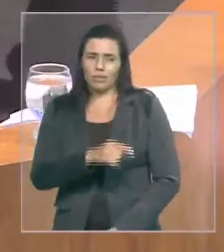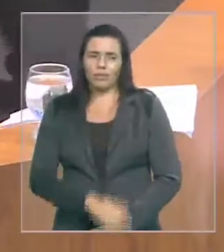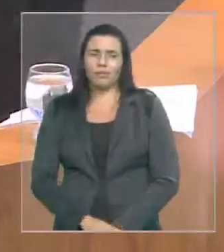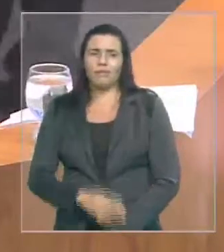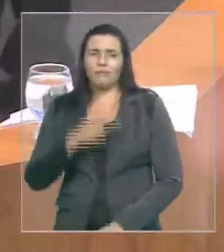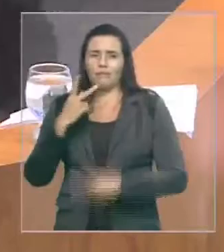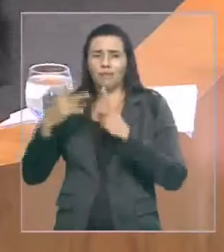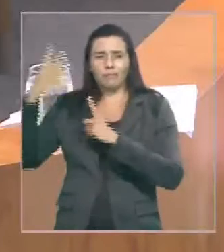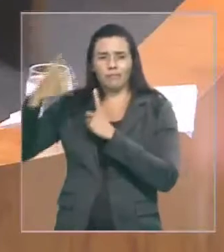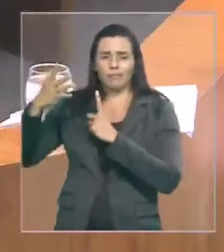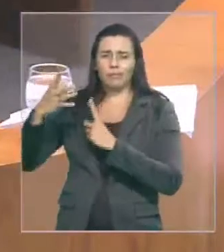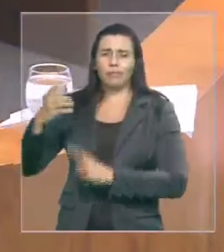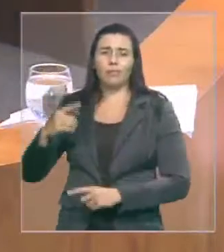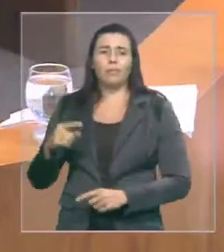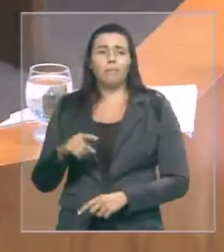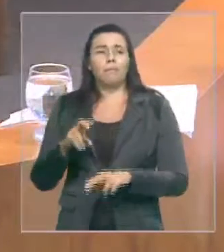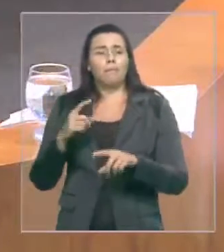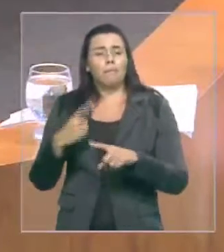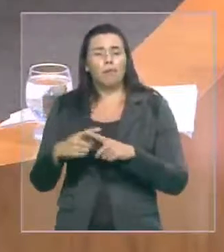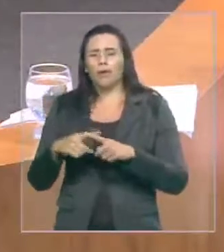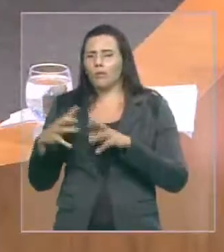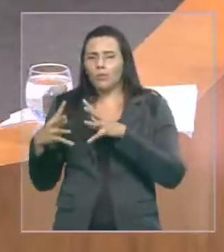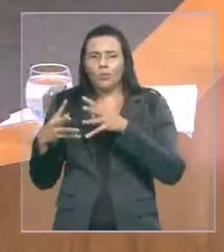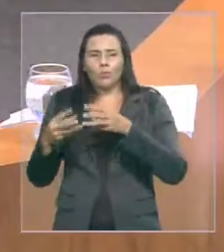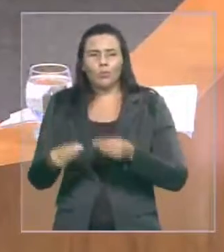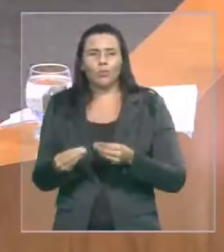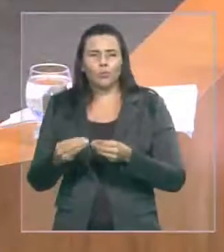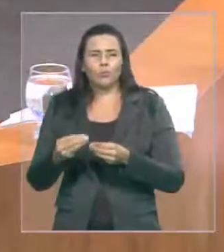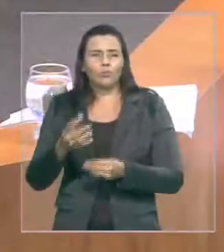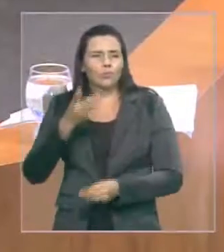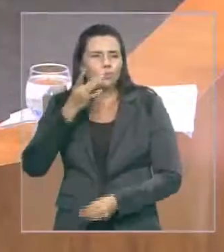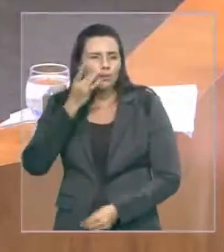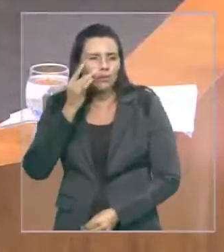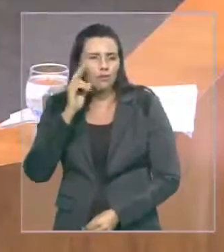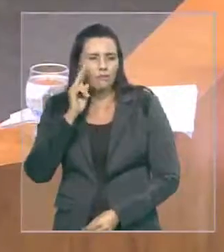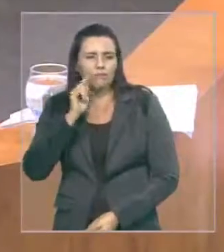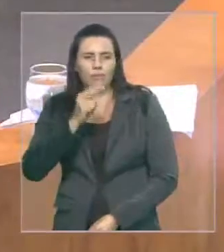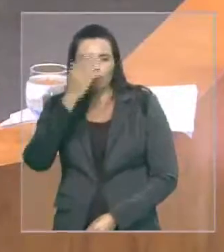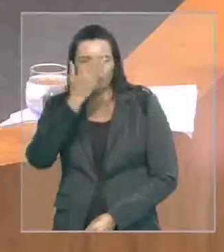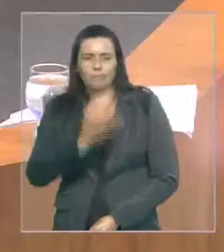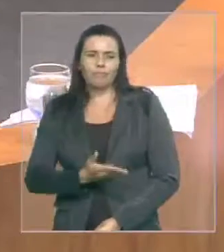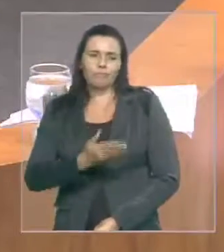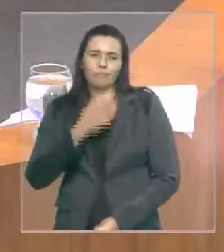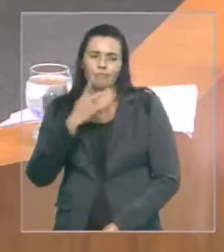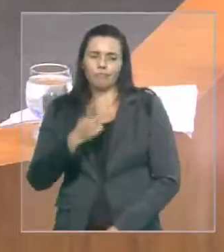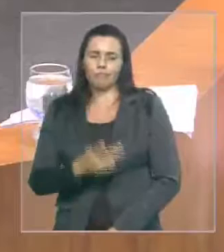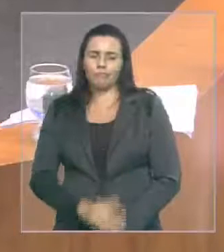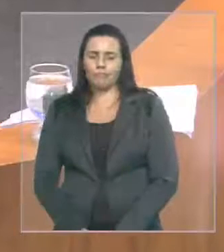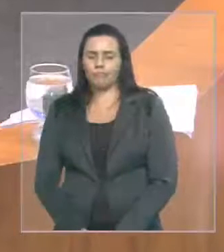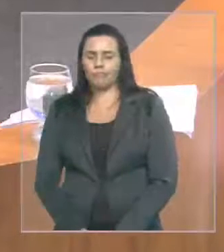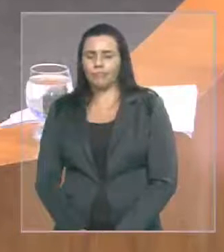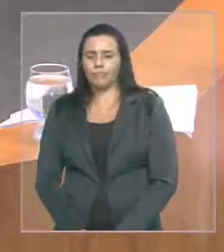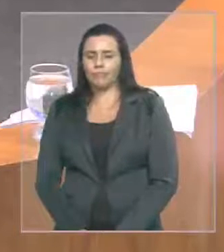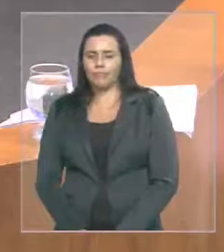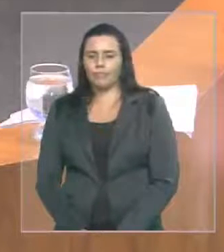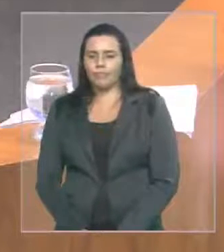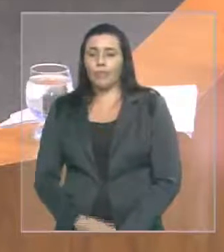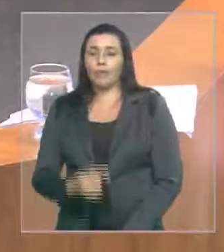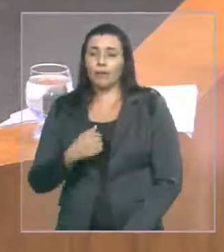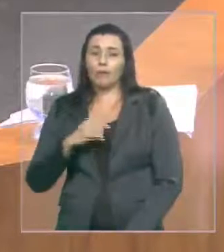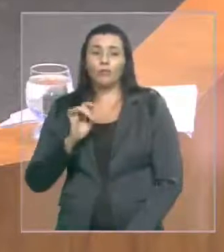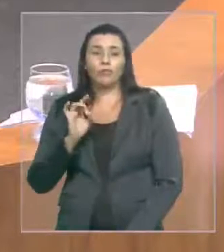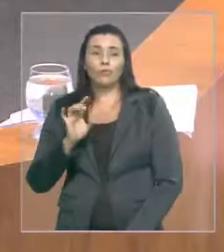Excelência. Eu vou só dizer o que Vossa Excelência falou ontem